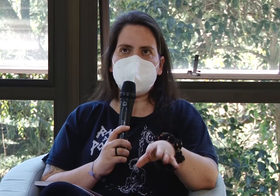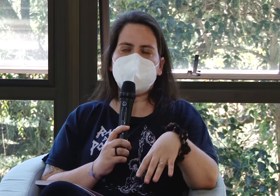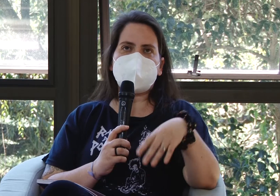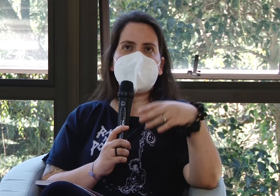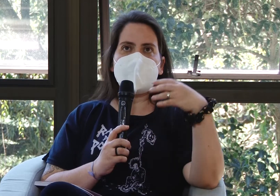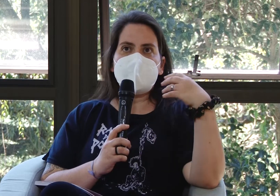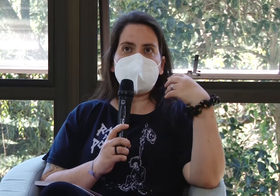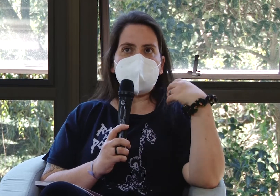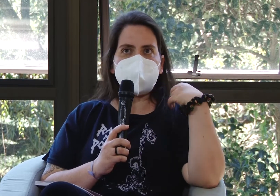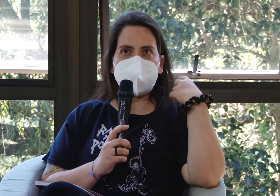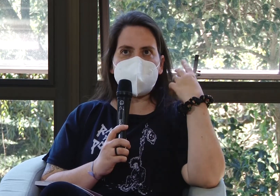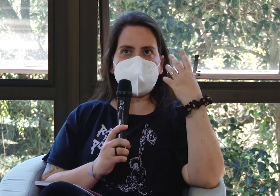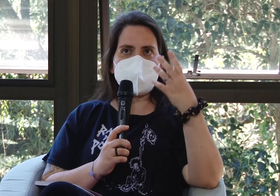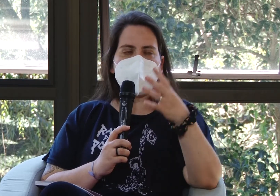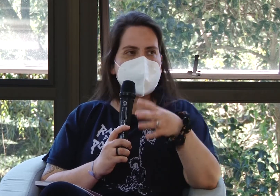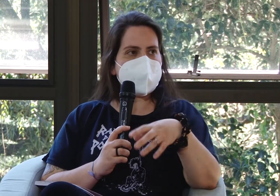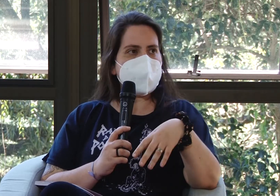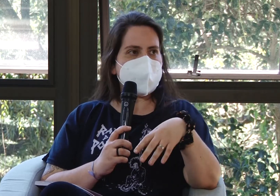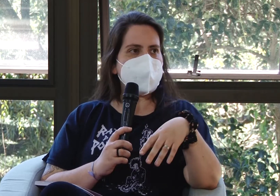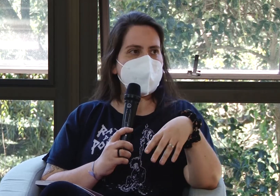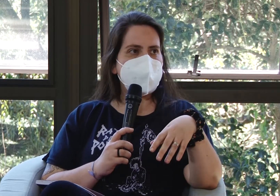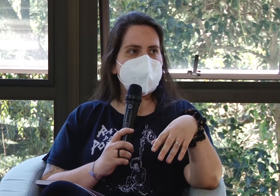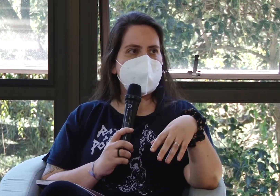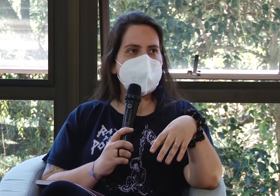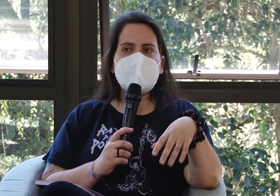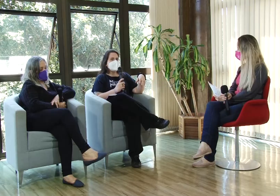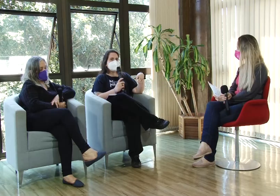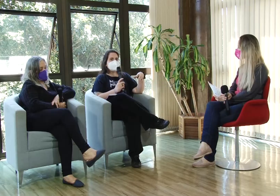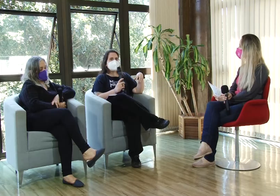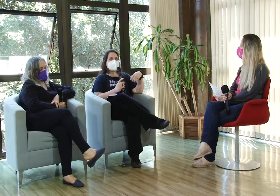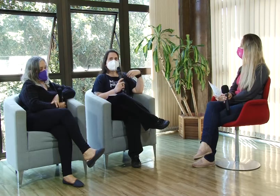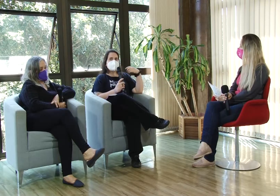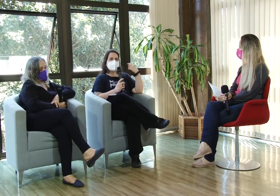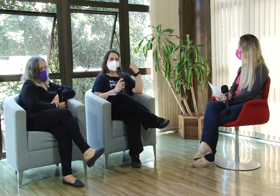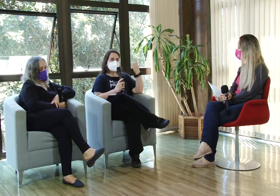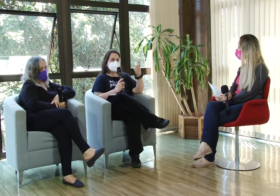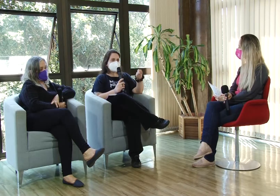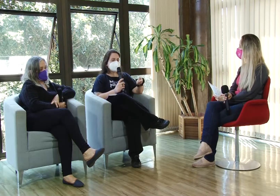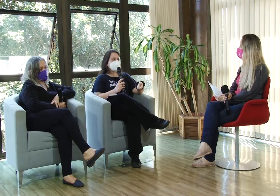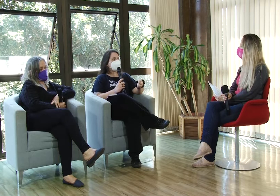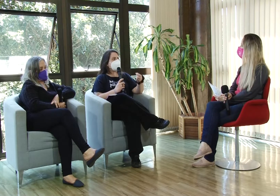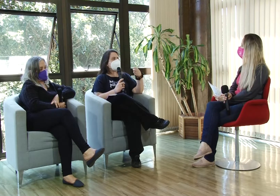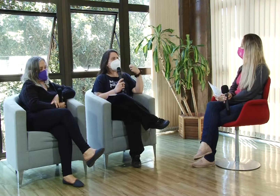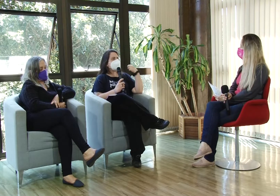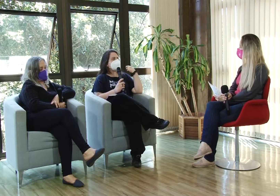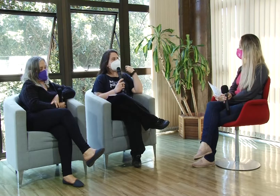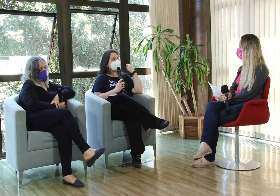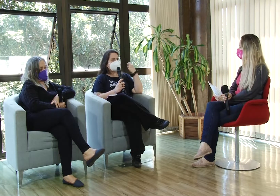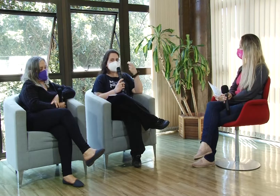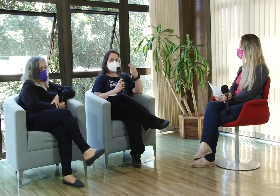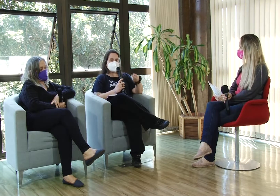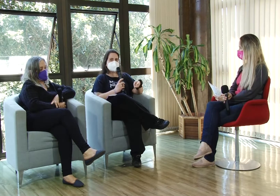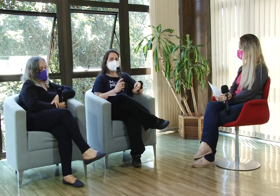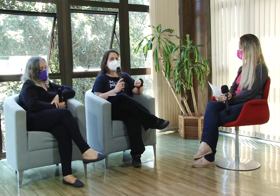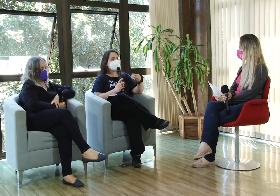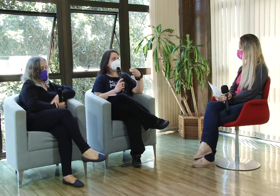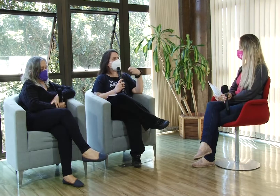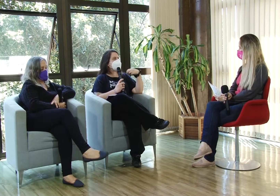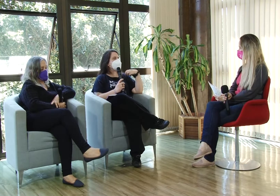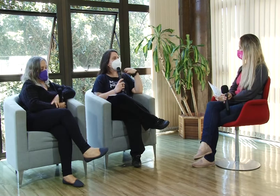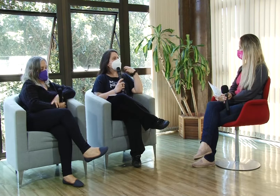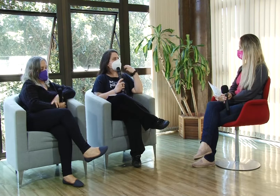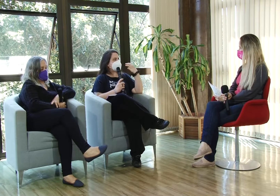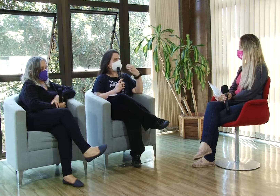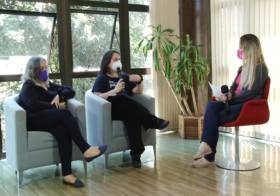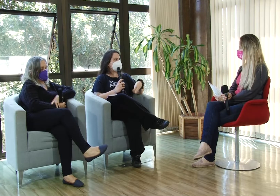os momentos, porque o cotidiano, às vezes, ele massacra a gente, né? E aí a gente esquece qual que é o nosso propósito, né? Por que a gente se